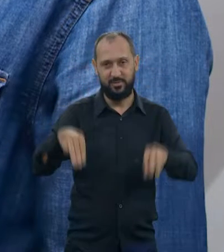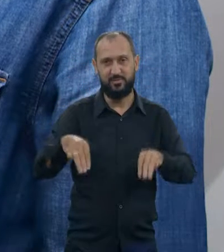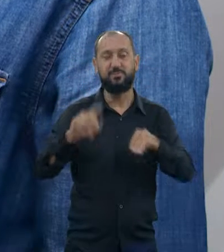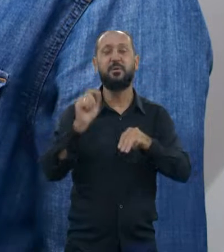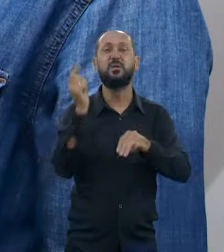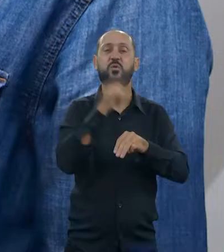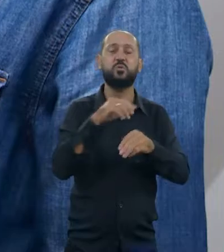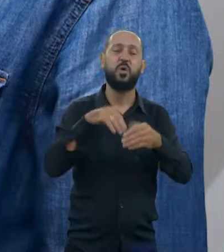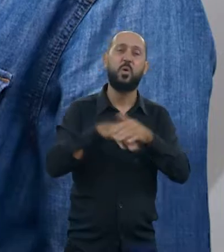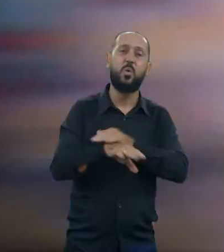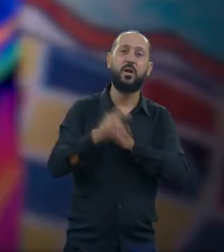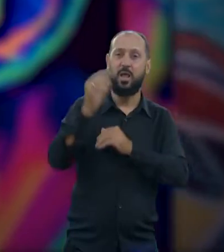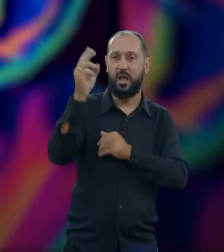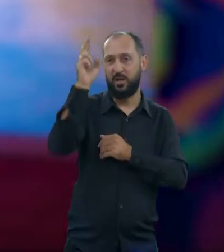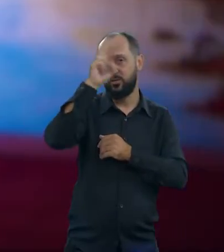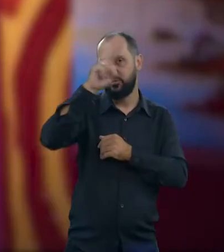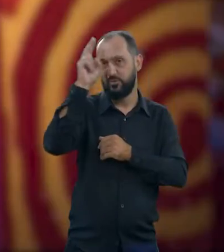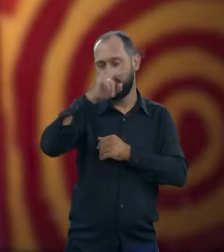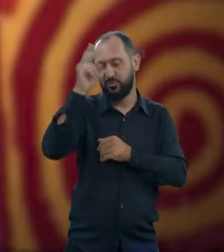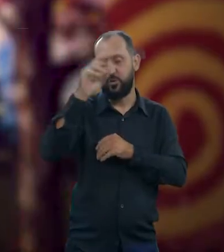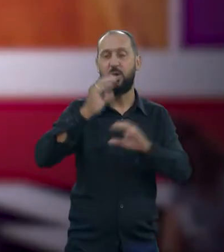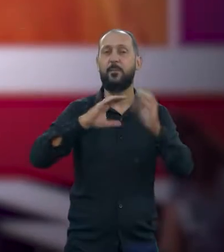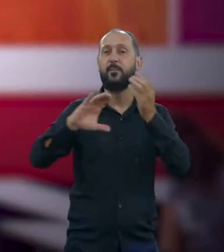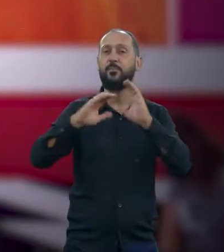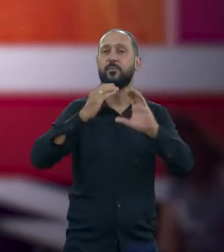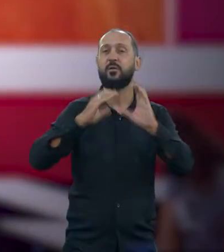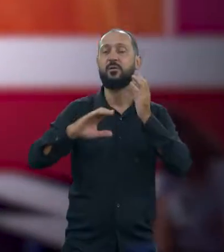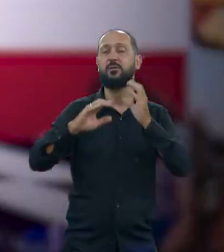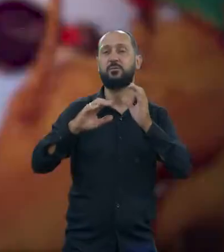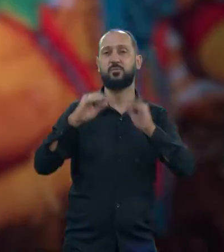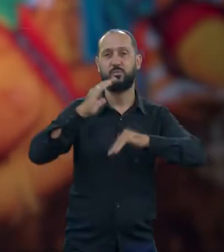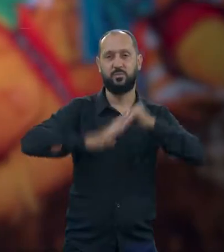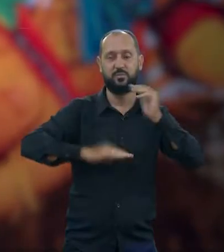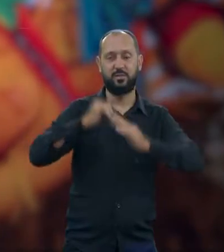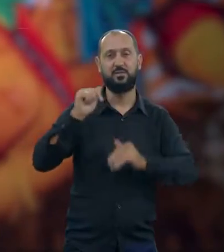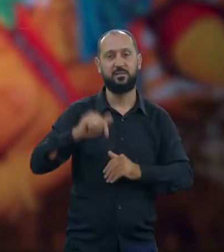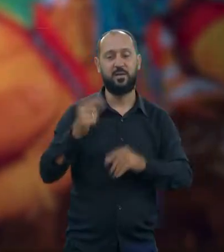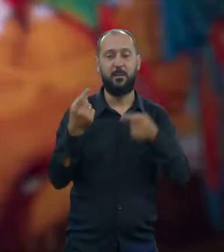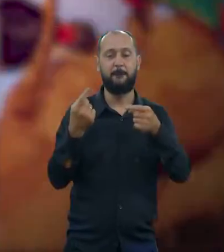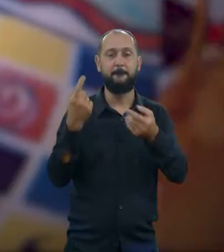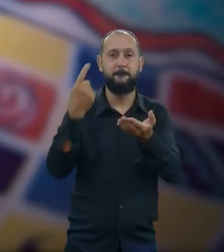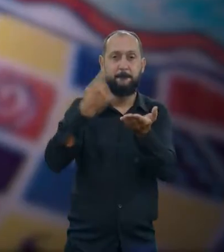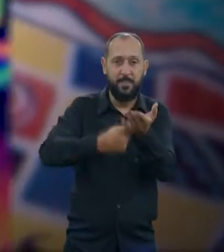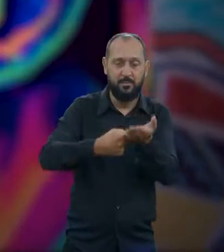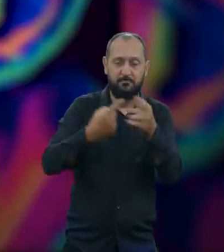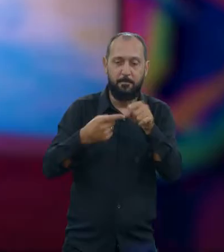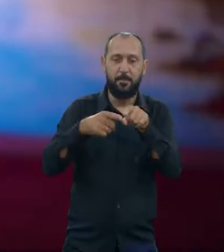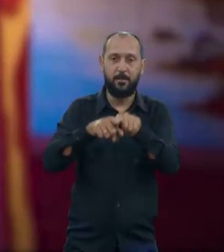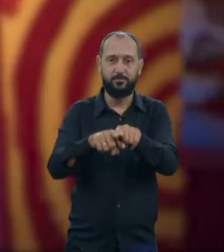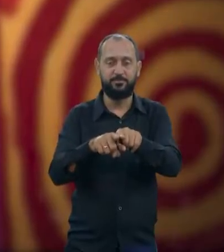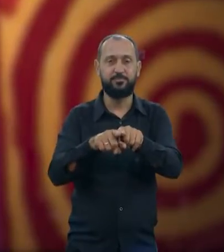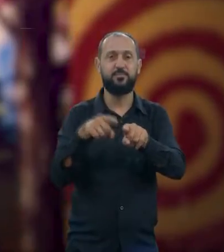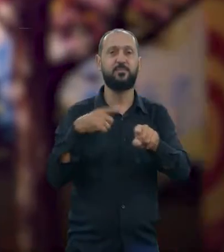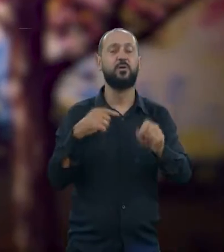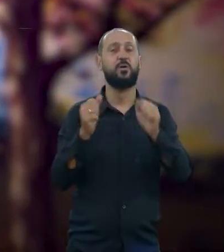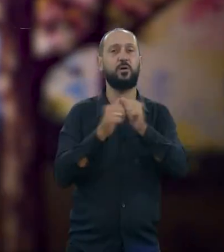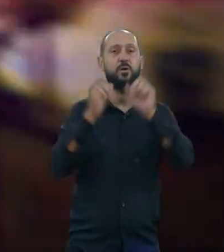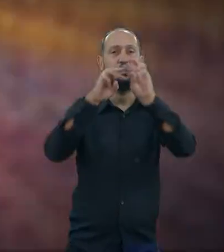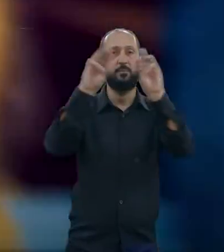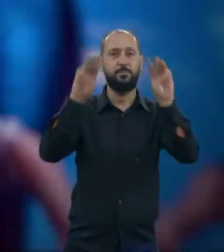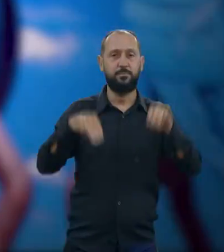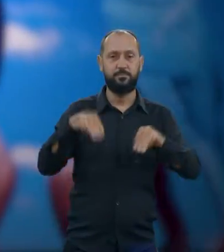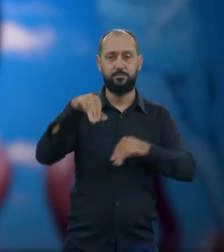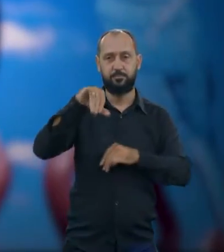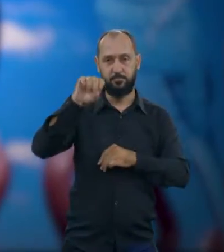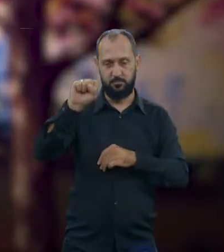Grosso do Sul, para que seja preservado a história musical dos nossos artistas. A parceria que nós temos